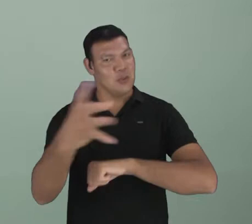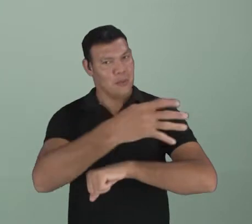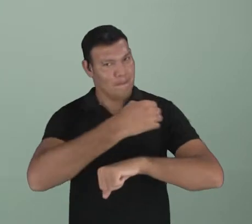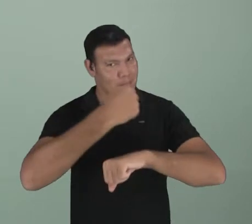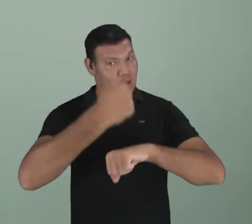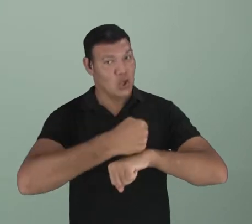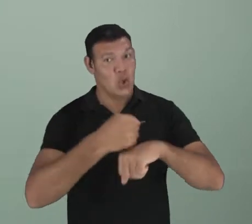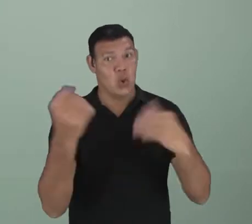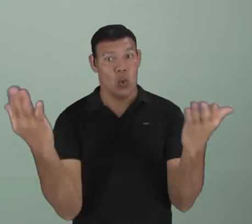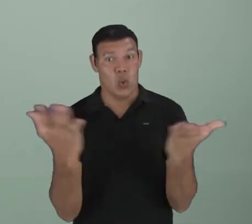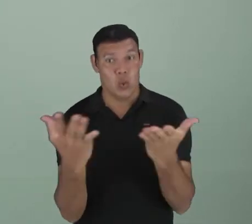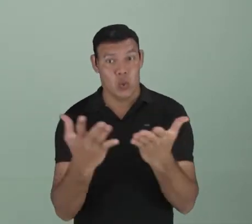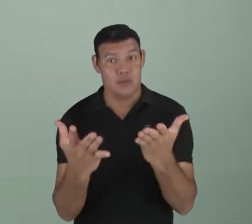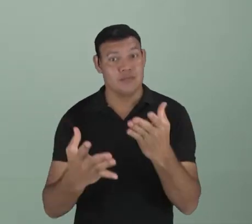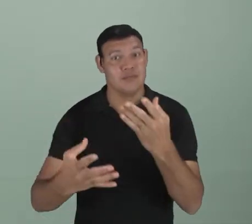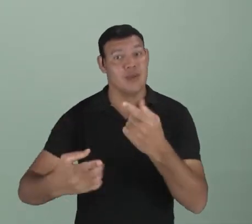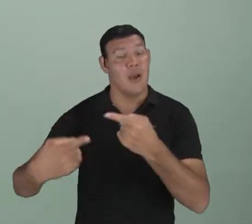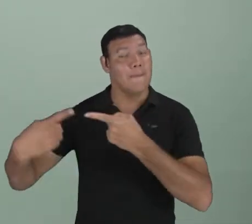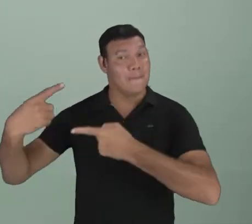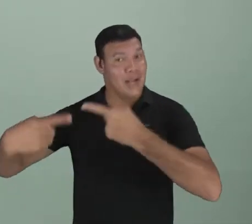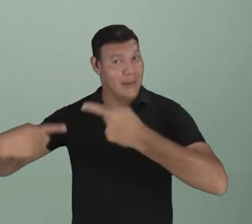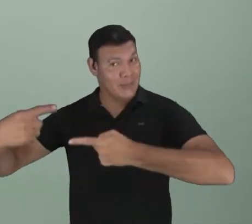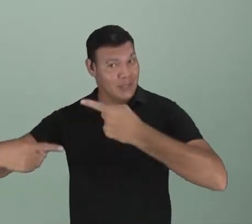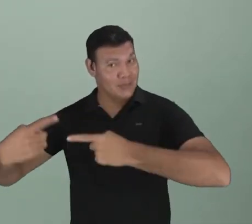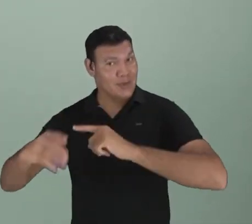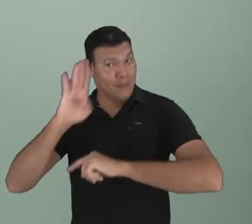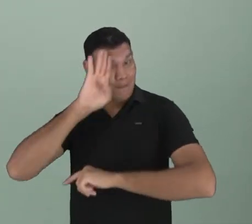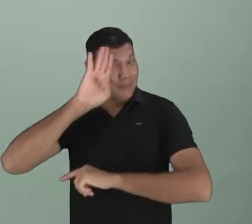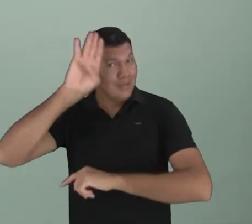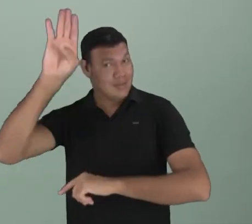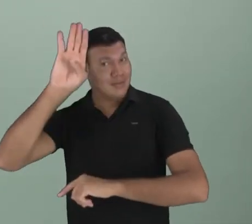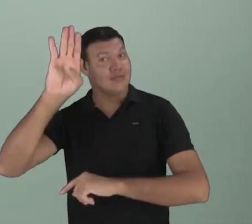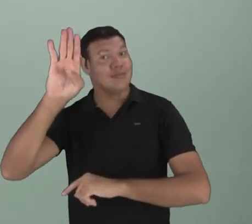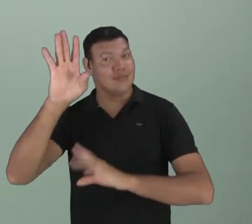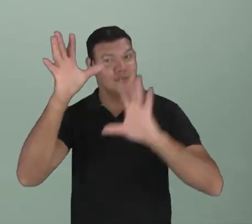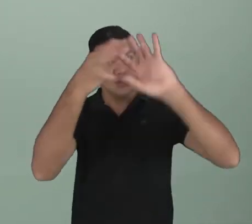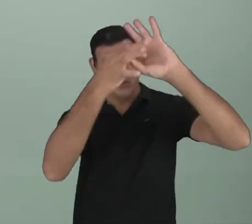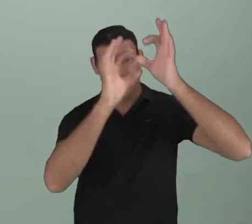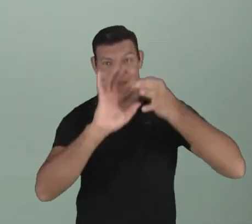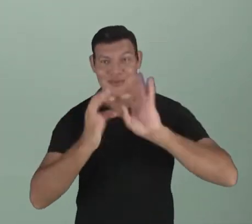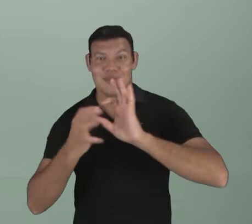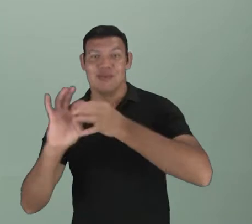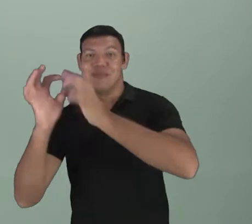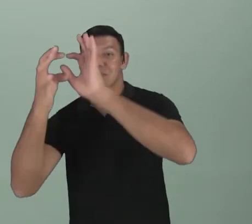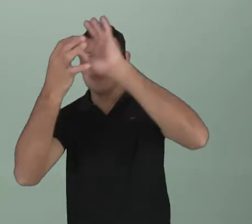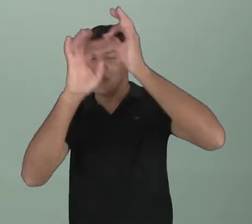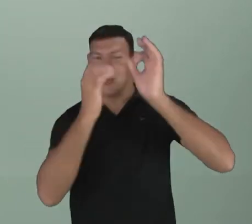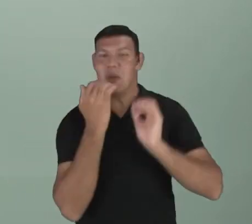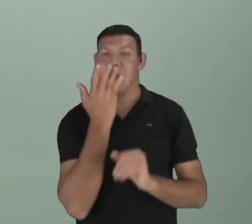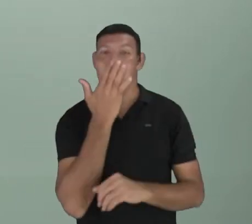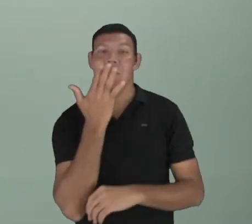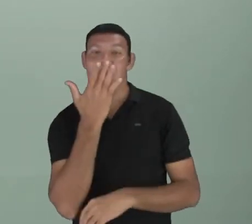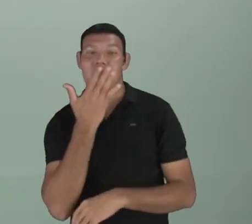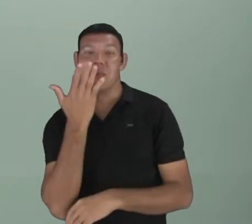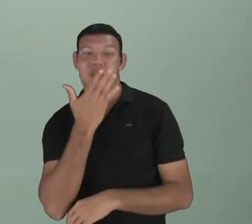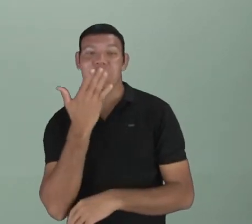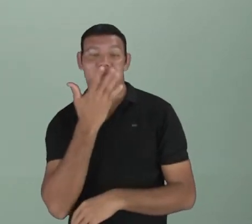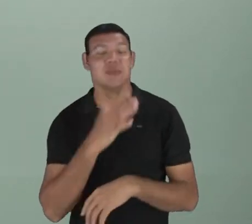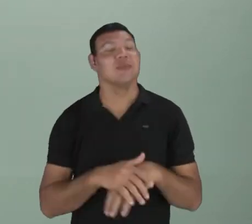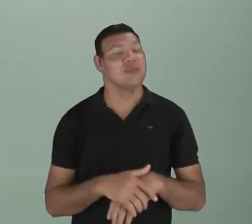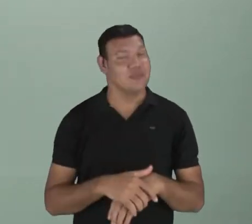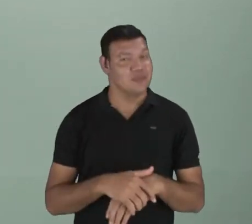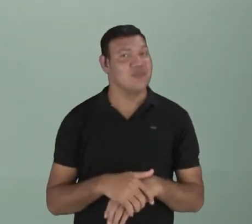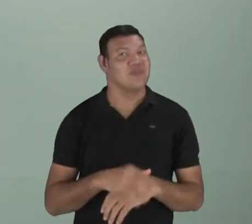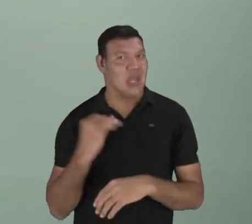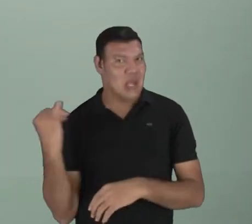que hoje a gente vai discutir principalmente aí o ciclo do açúcar, né? Esse produto aí que vai ser